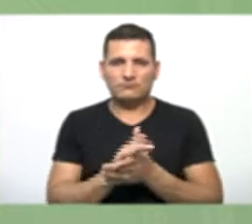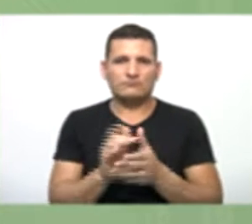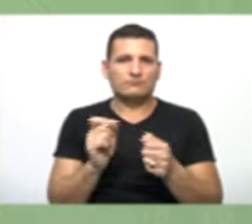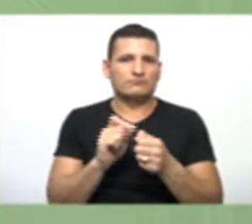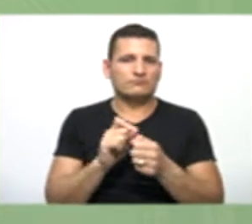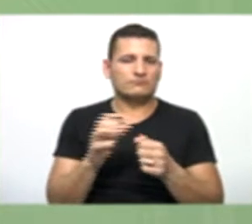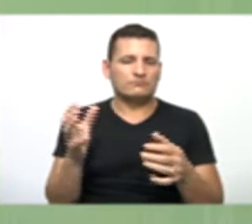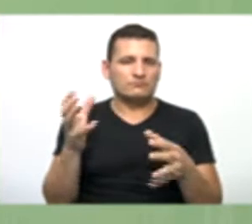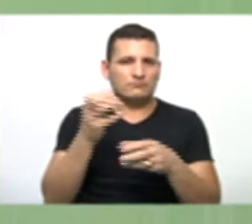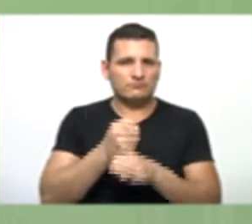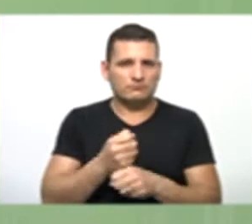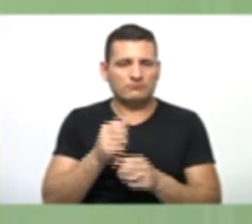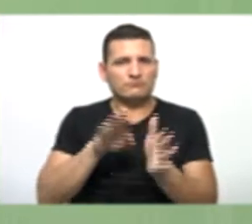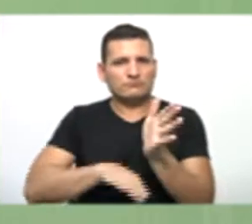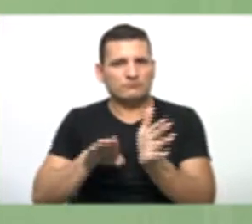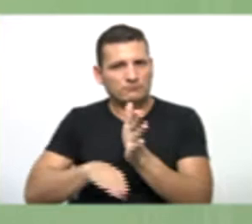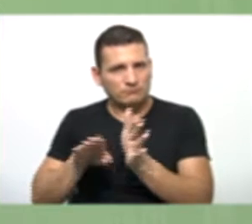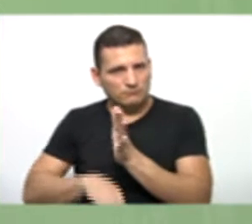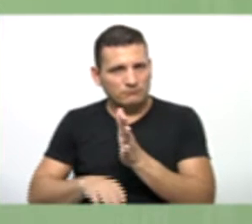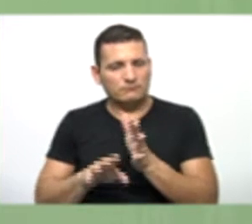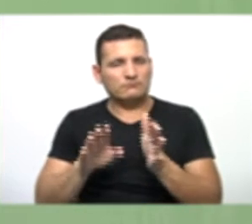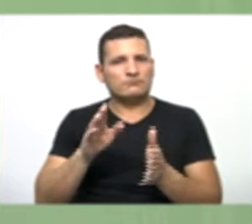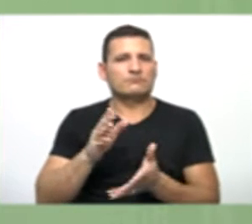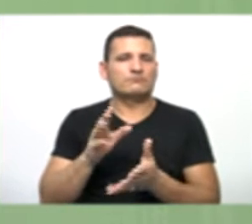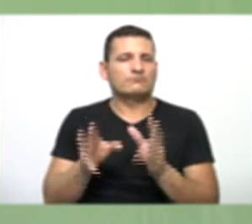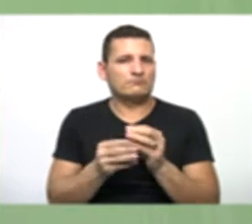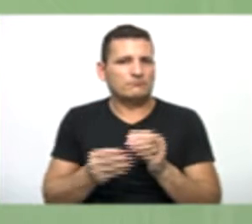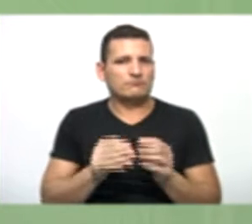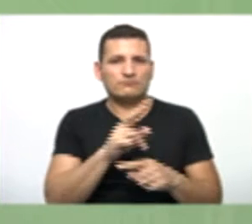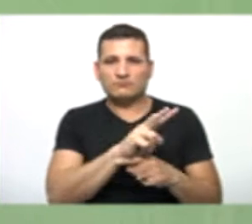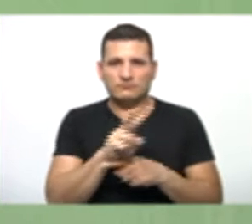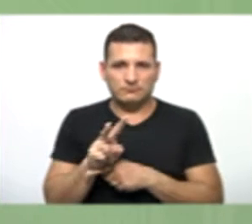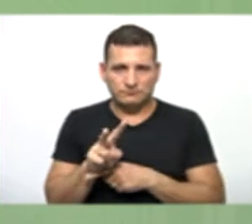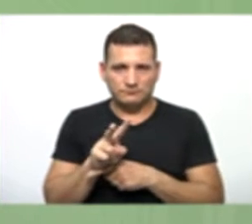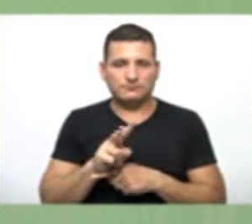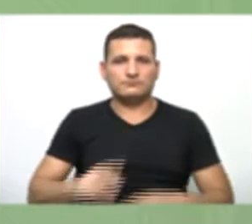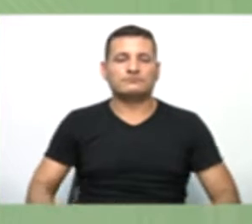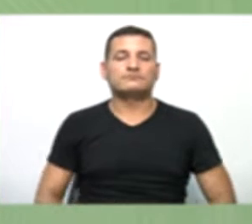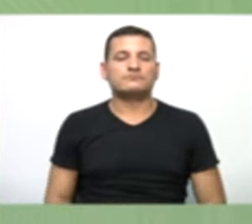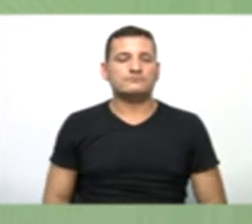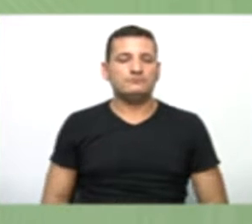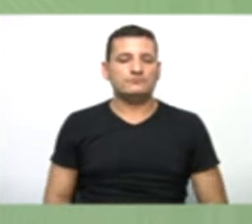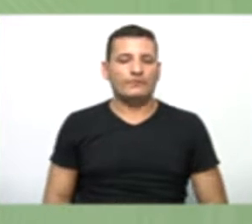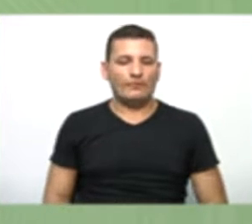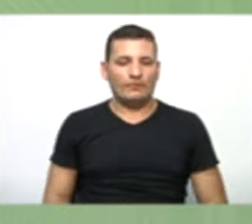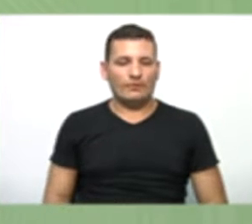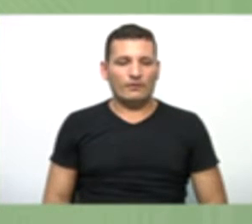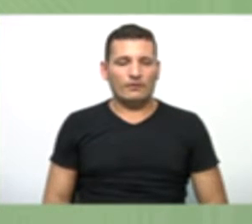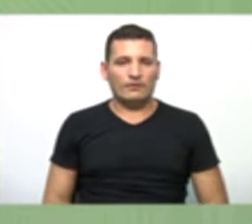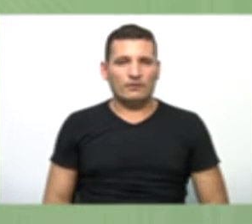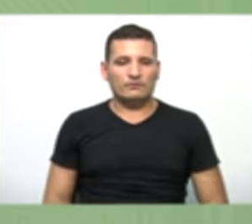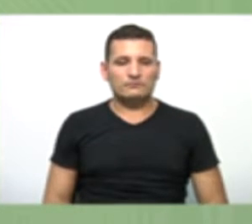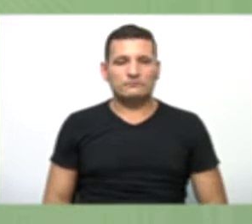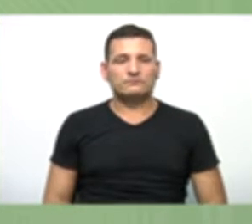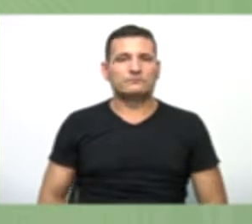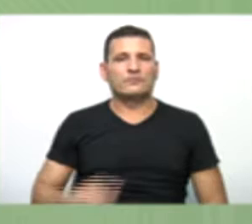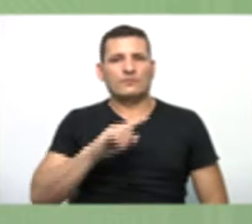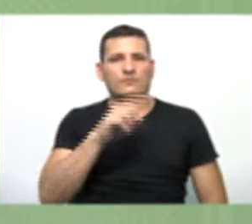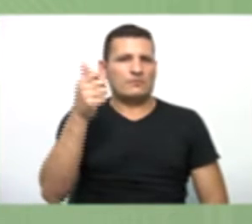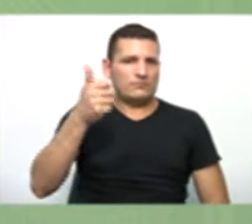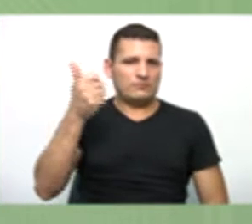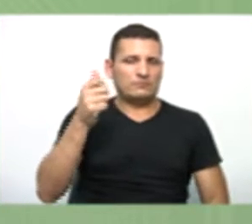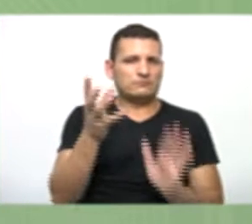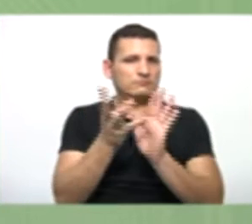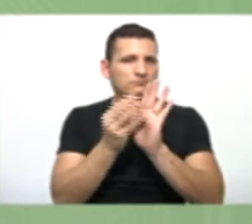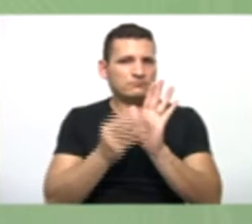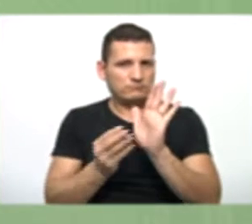de custo de amortizações de empréstimo. Muito bem, vamos iniciar aqui, Rafael, pelo nosso primeiro conteúdo, que